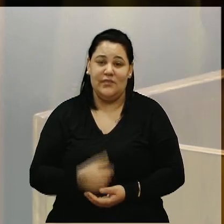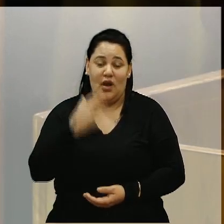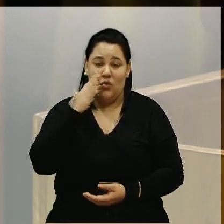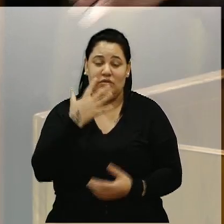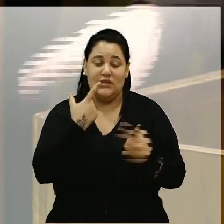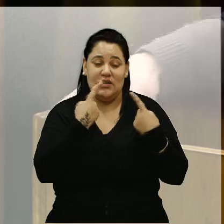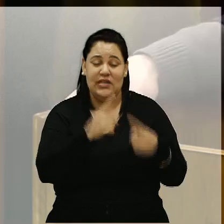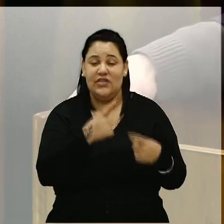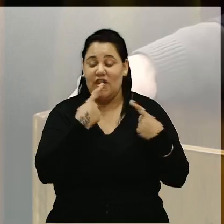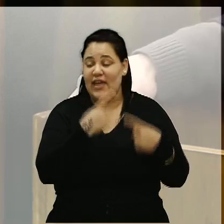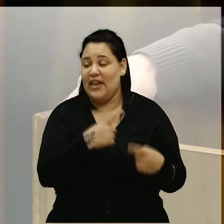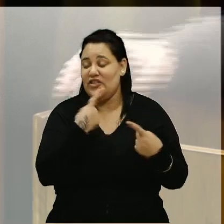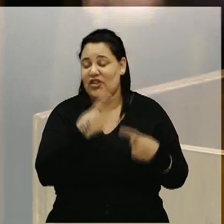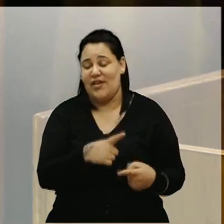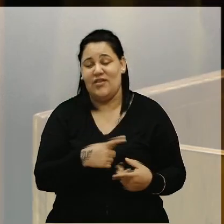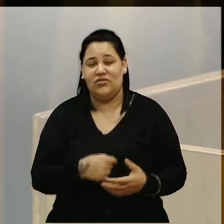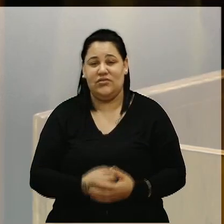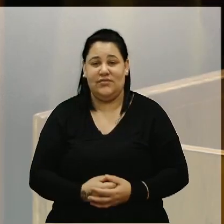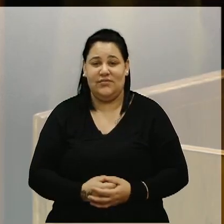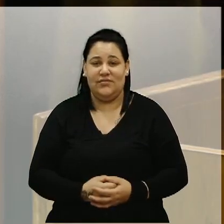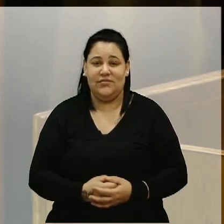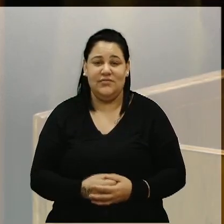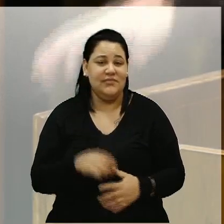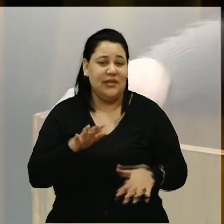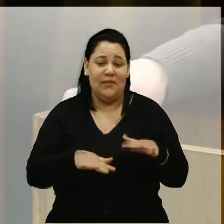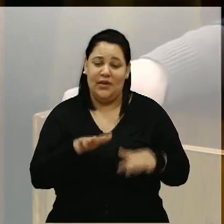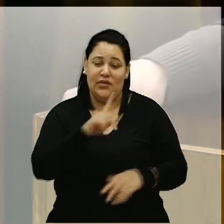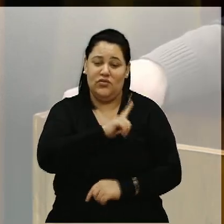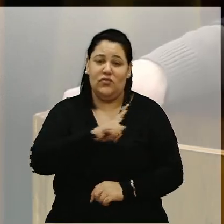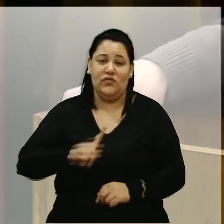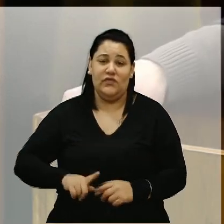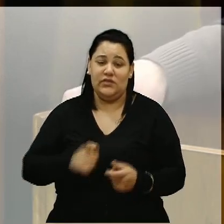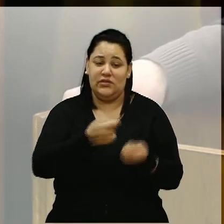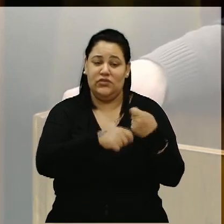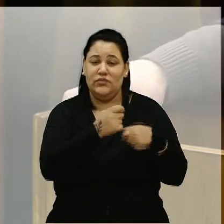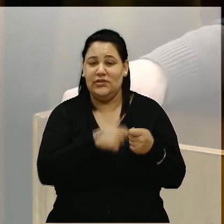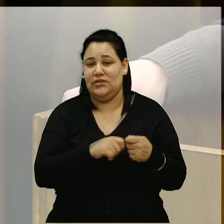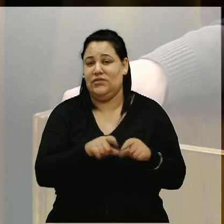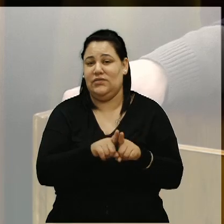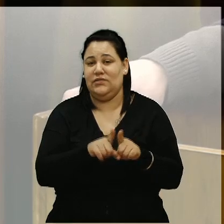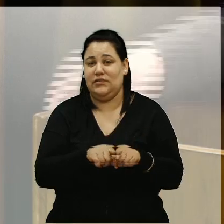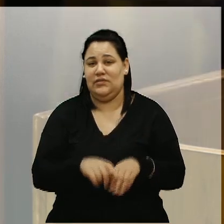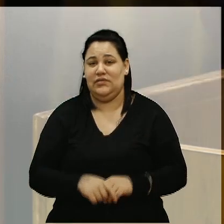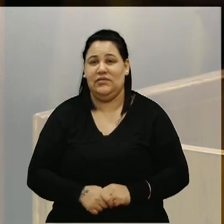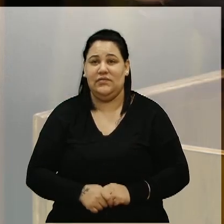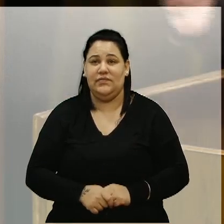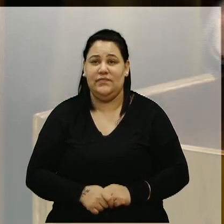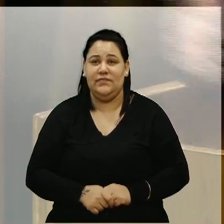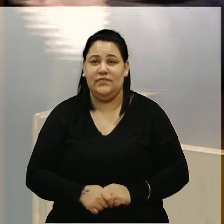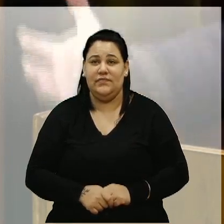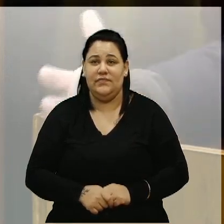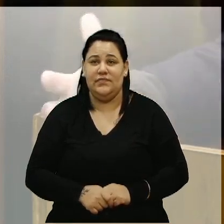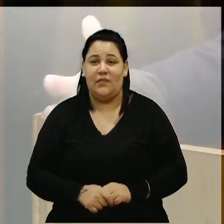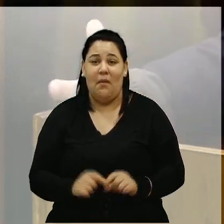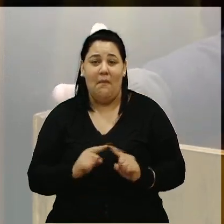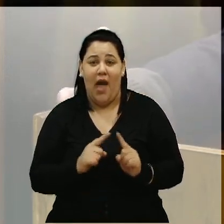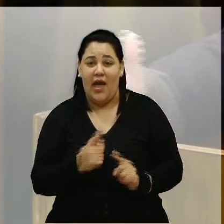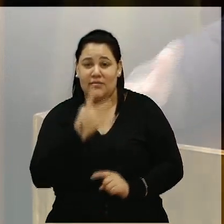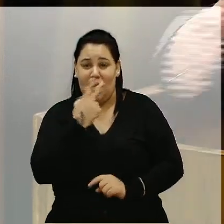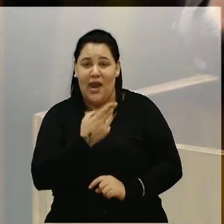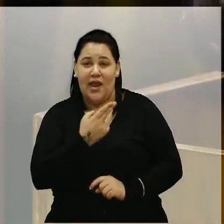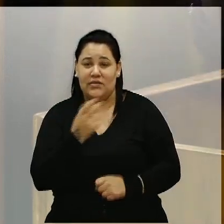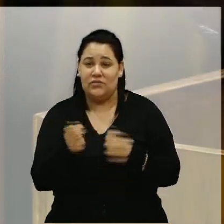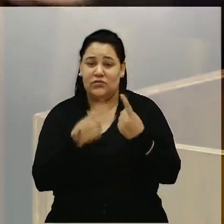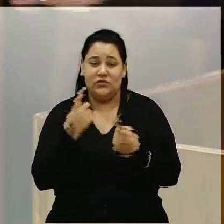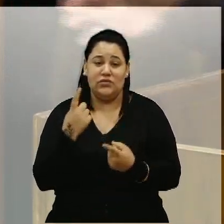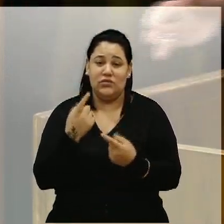críticas e mais críticas, independente do governo que está administrando. Mas dá a induzir como se fosse algo proposital.